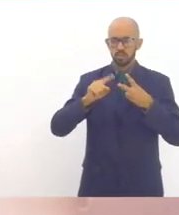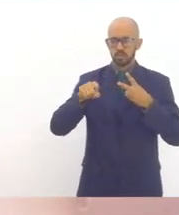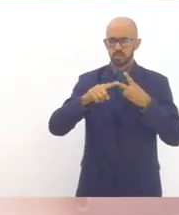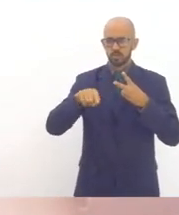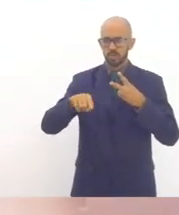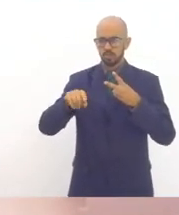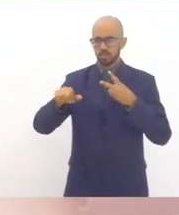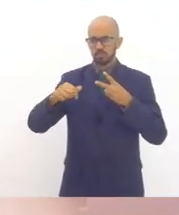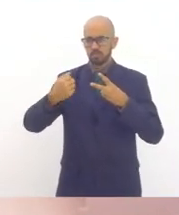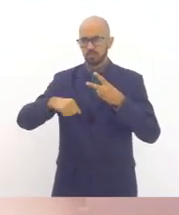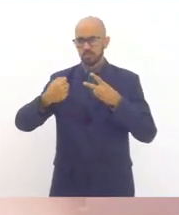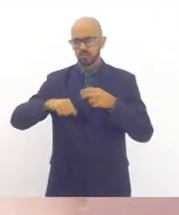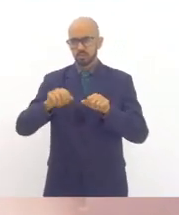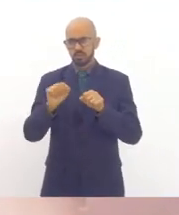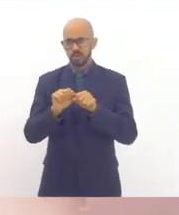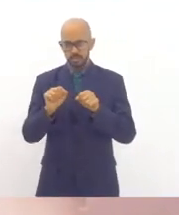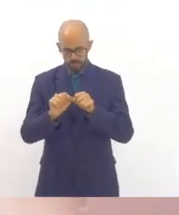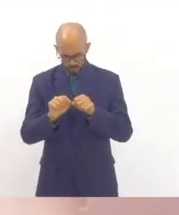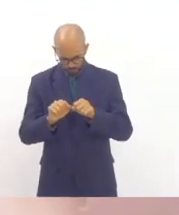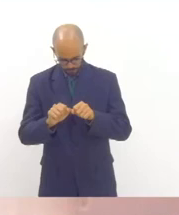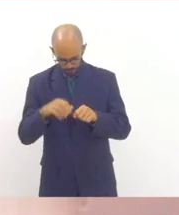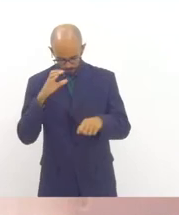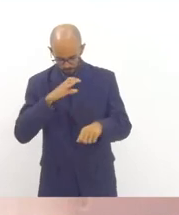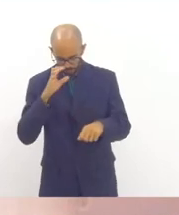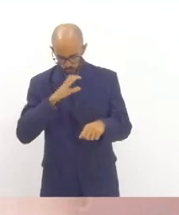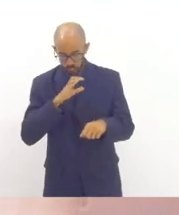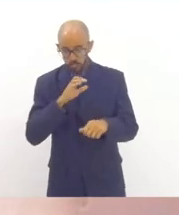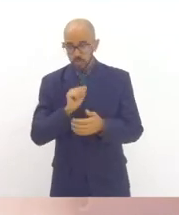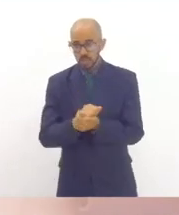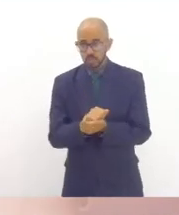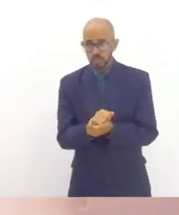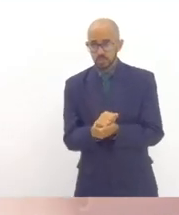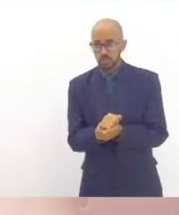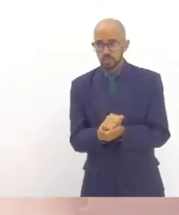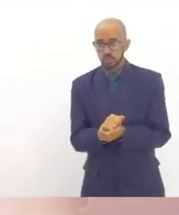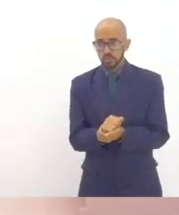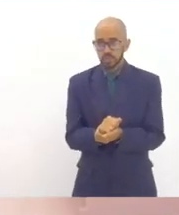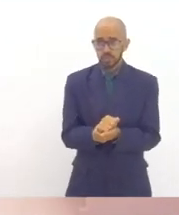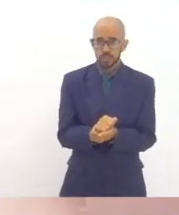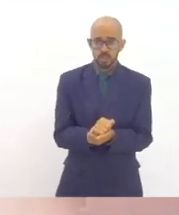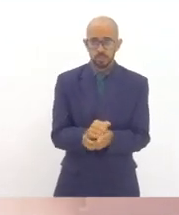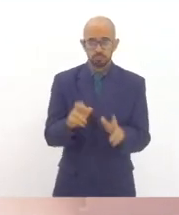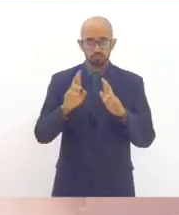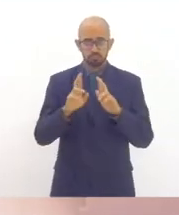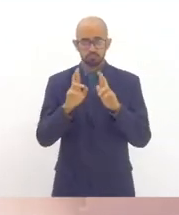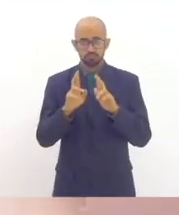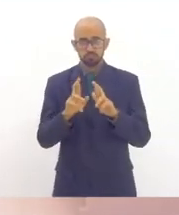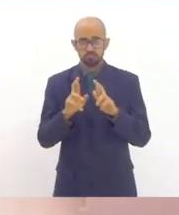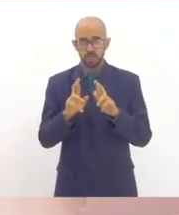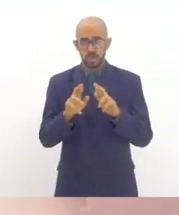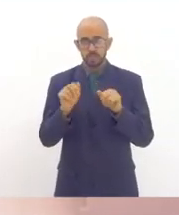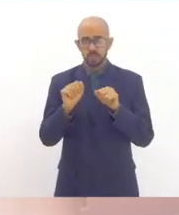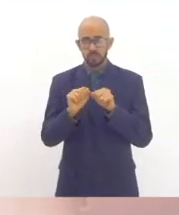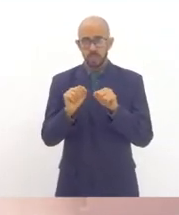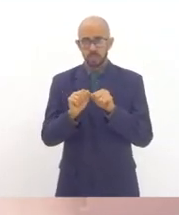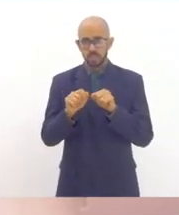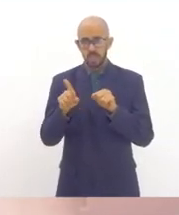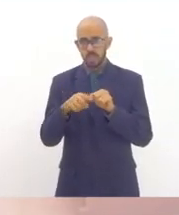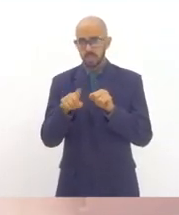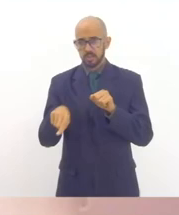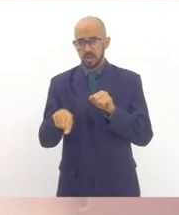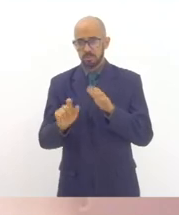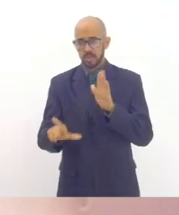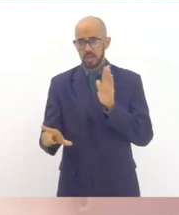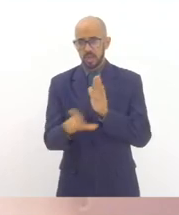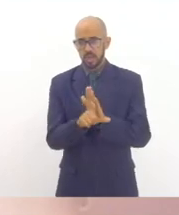duas revogações que precisam ser feitas de imediato, e espero que a correlação de forças assim permita, né? É a revogação da lei